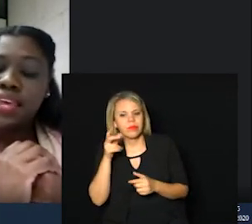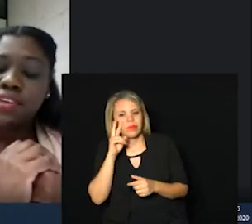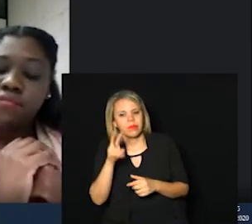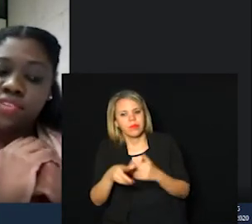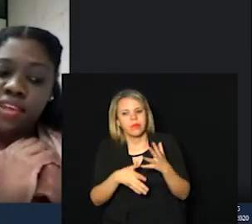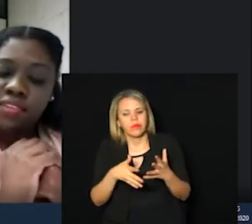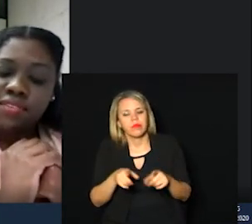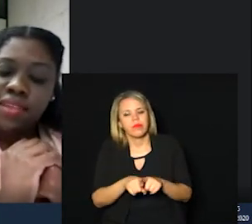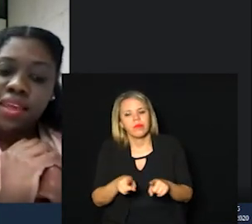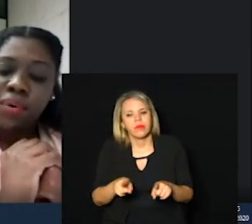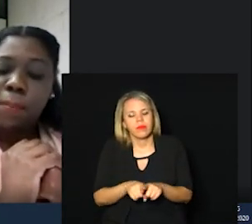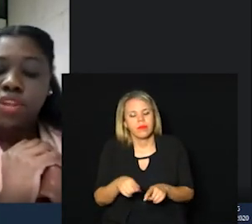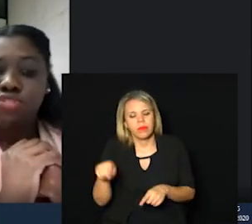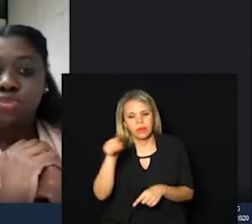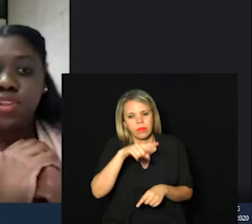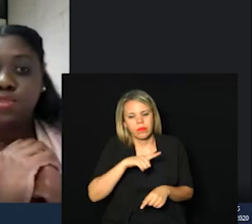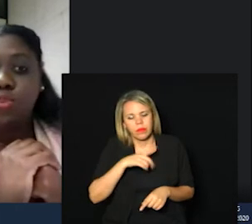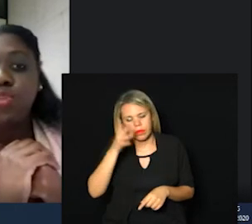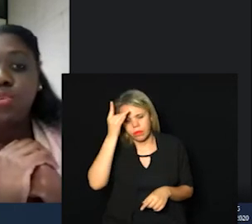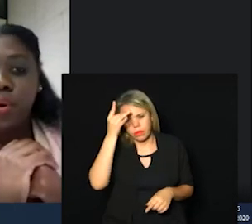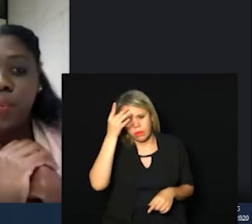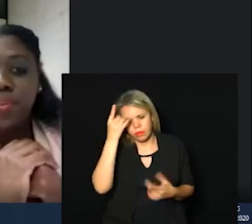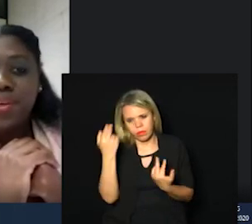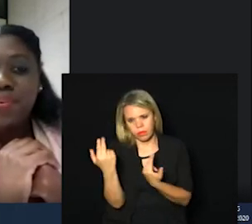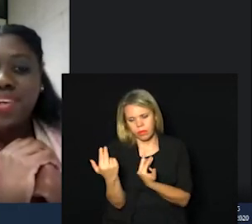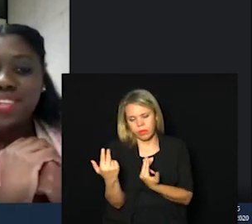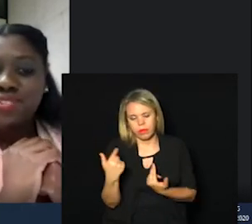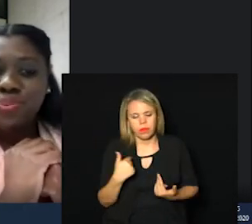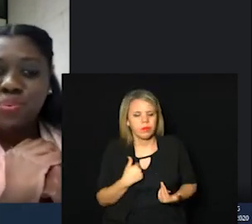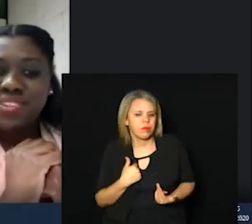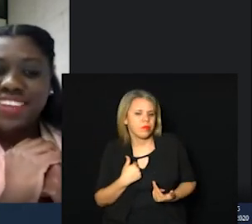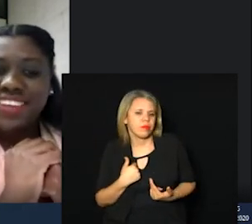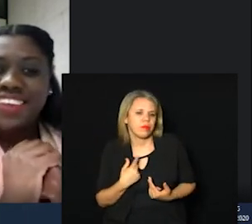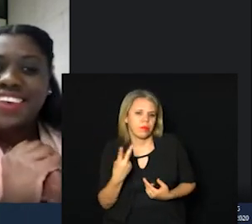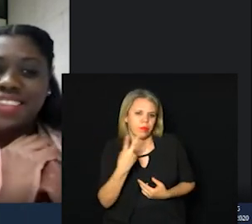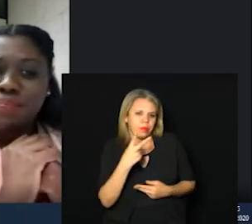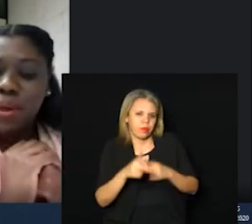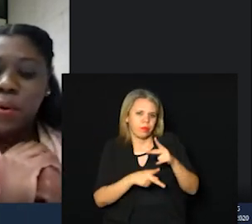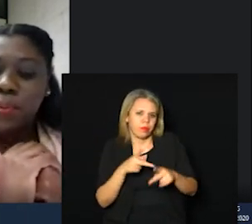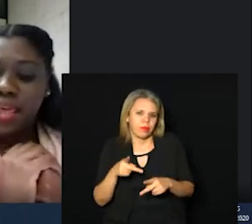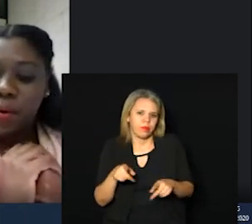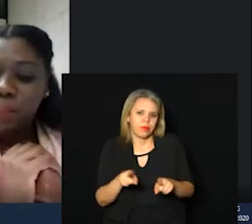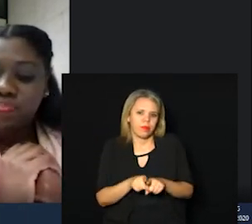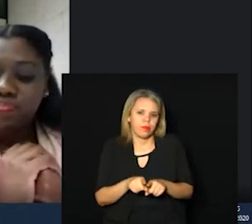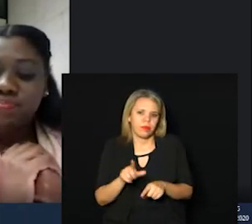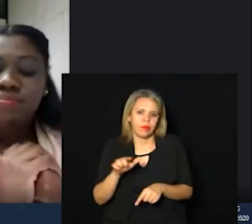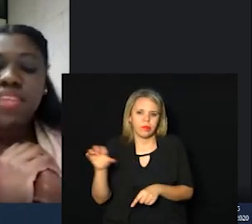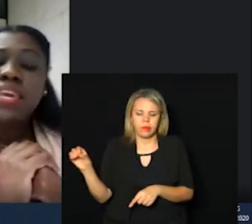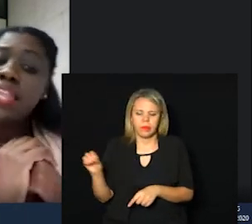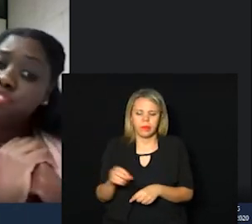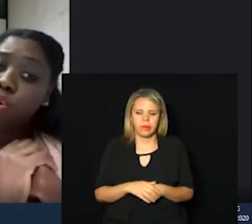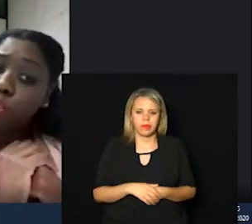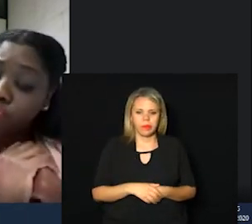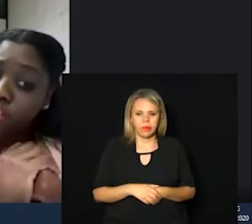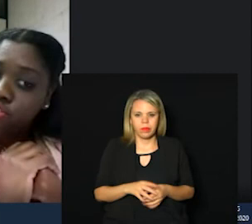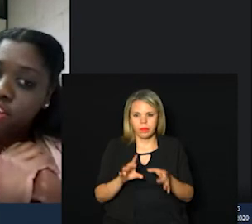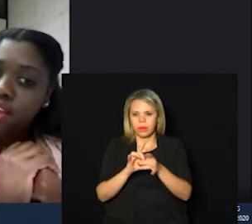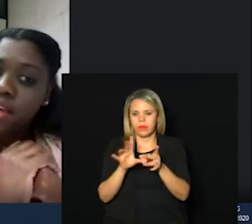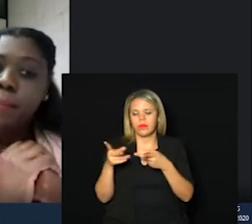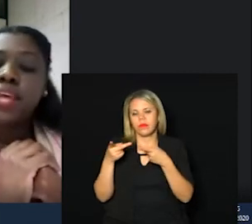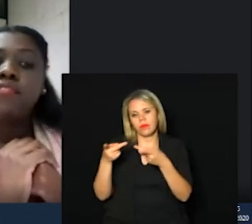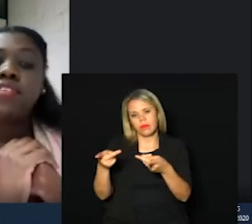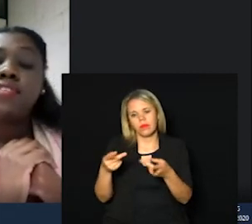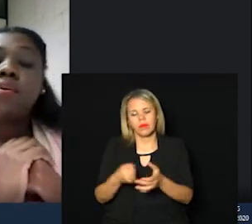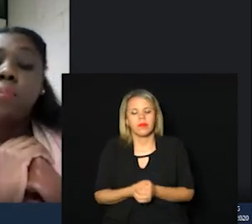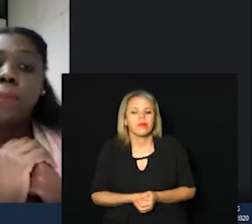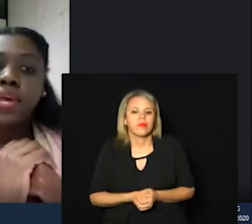e que vocês tenham aprendido tanto quanto eu com essas duas aqui, e também com o Léo. E deixar o convite para